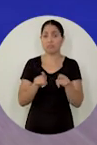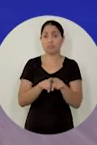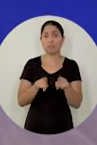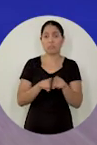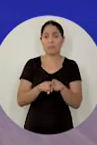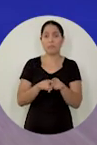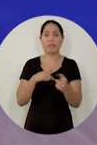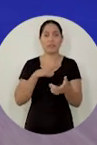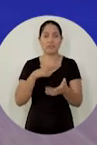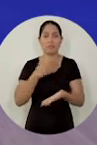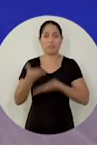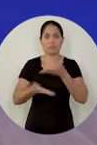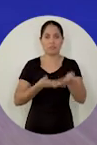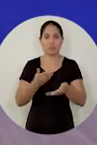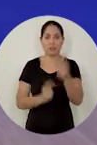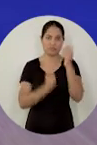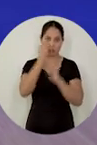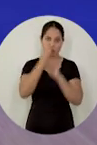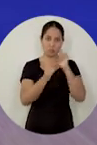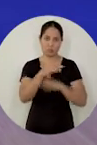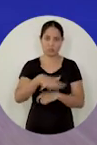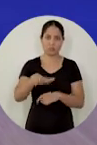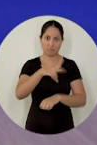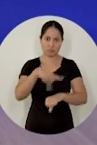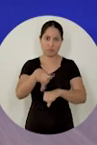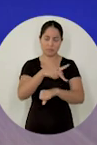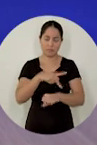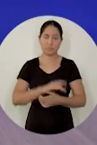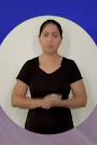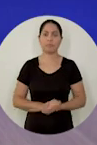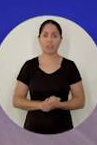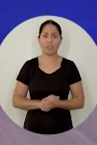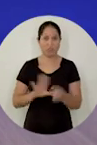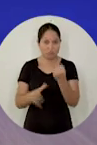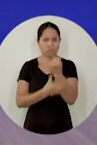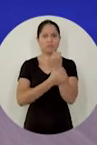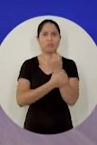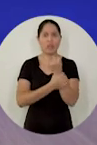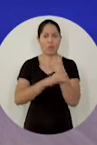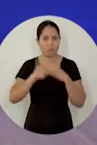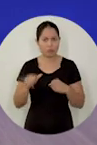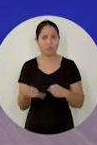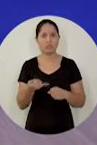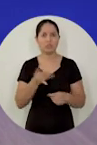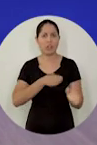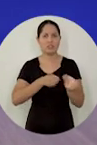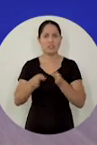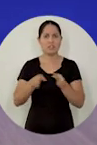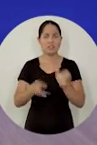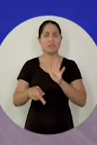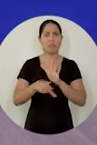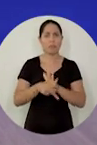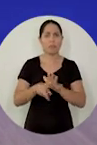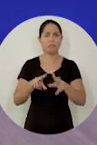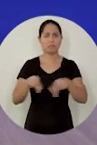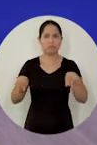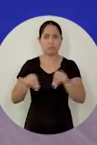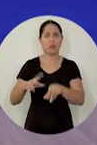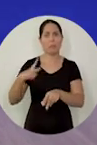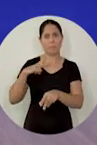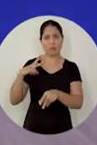com o processo de industrialização do país, assegurando a todos a oportunidade de acesso à propriedade da